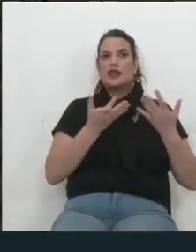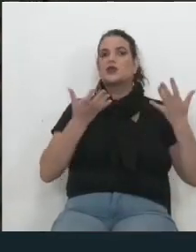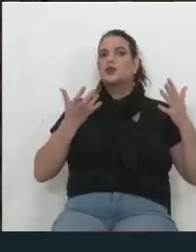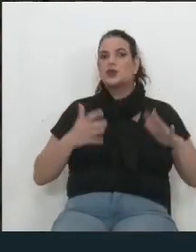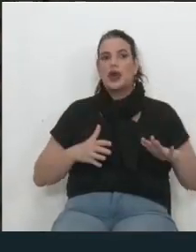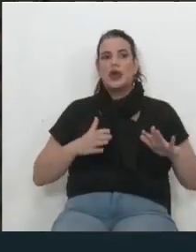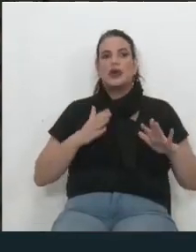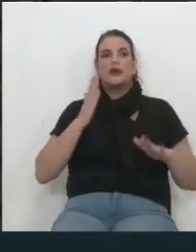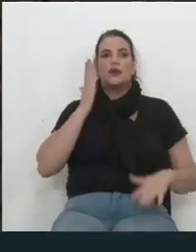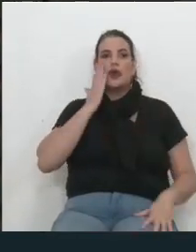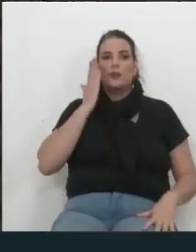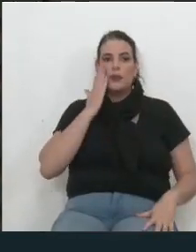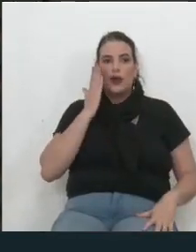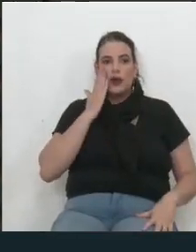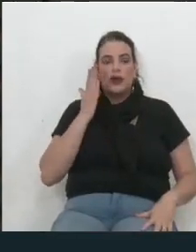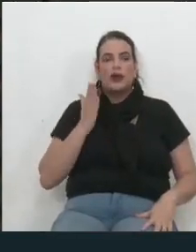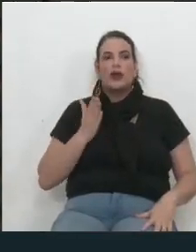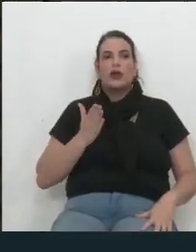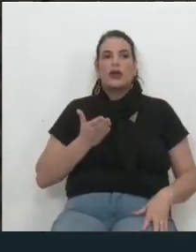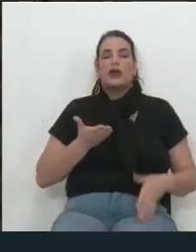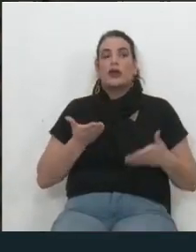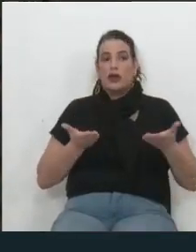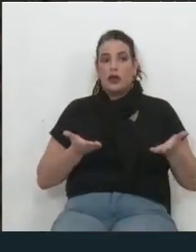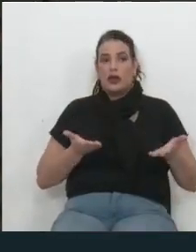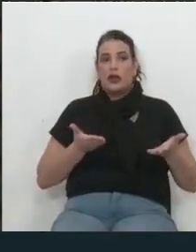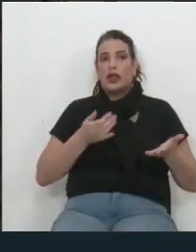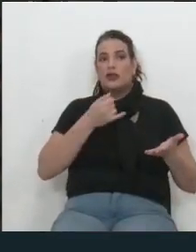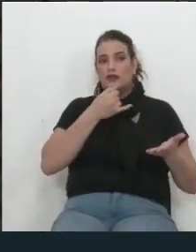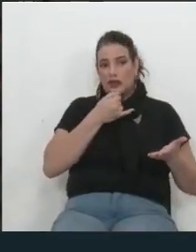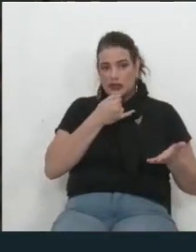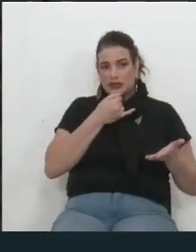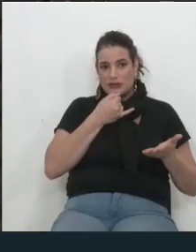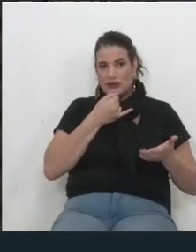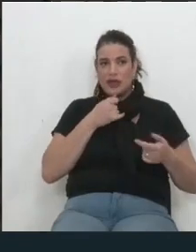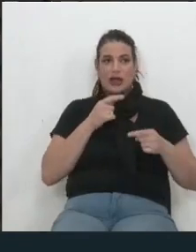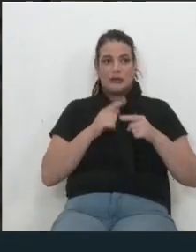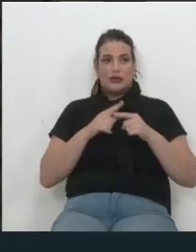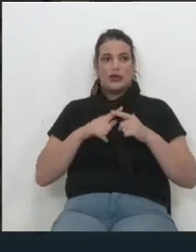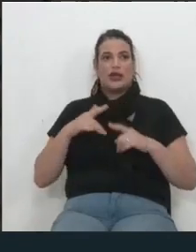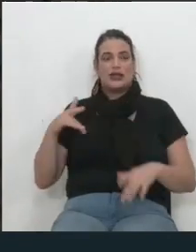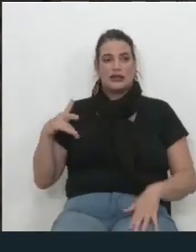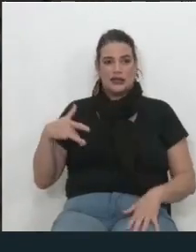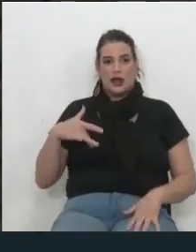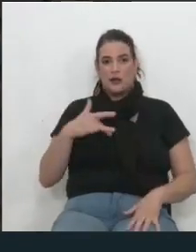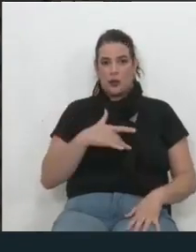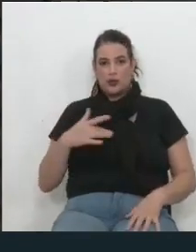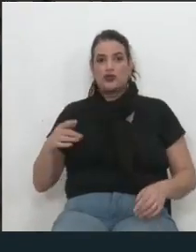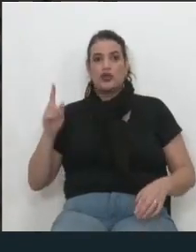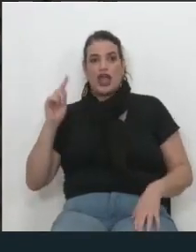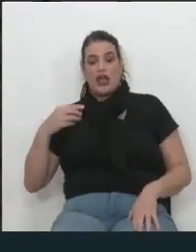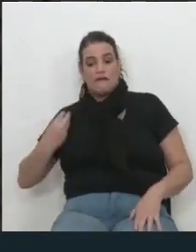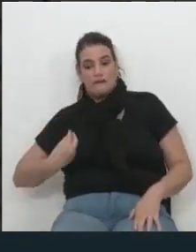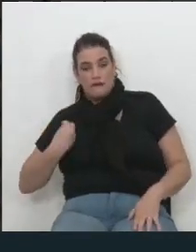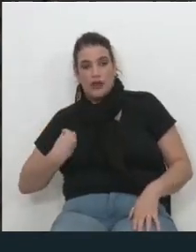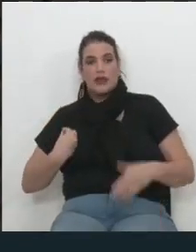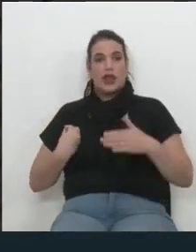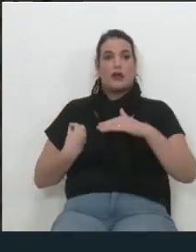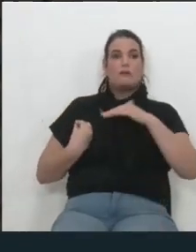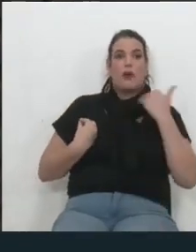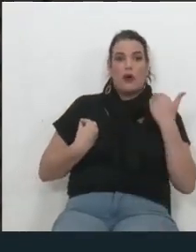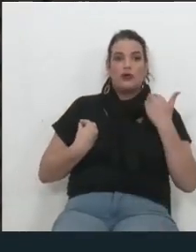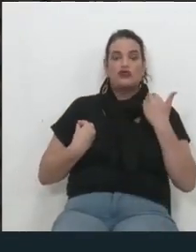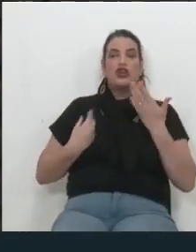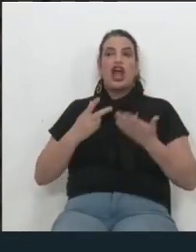e, infelizmente, quando é saúde, é vida e morte. Não tem essa